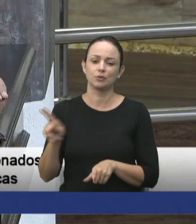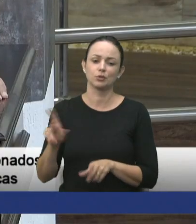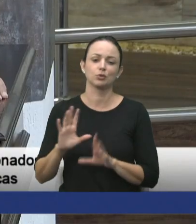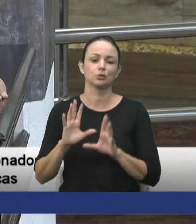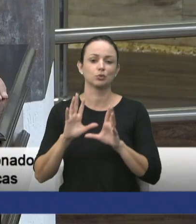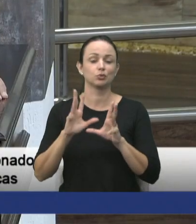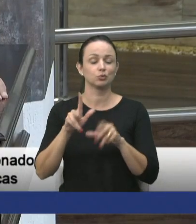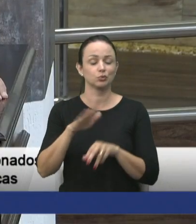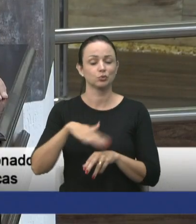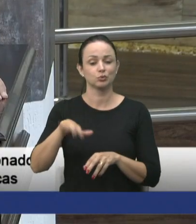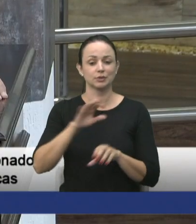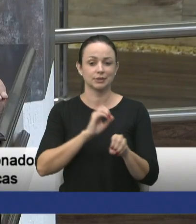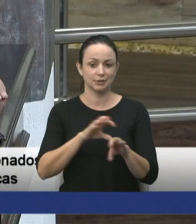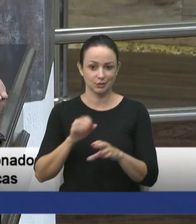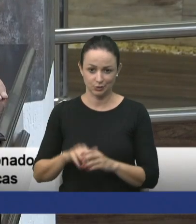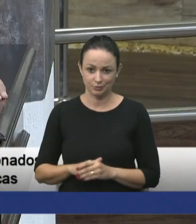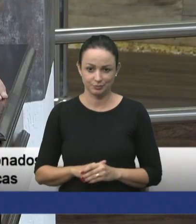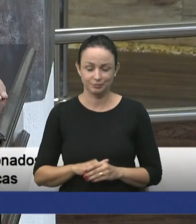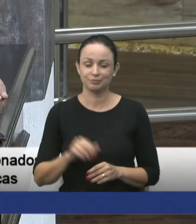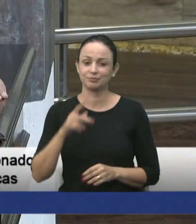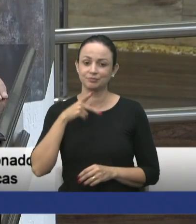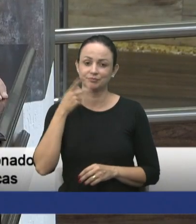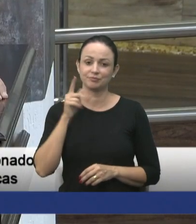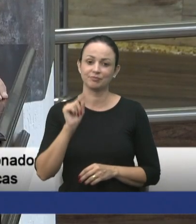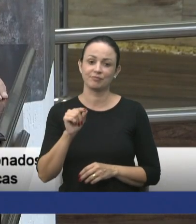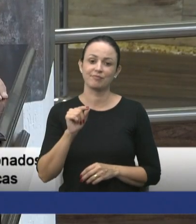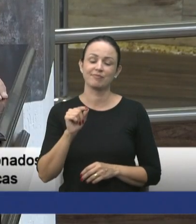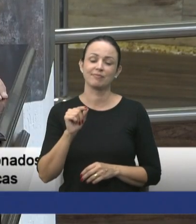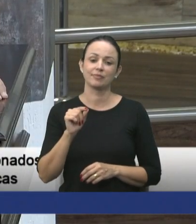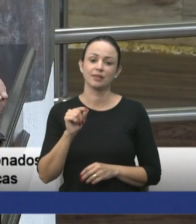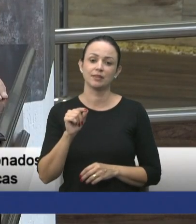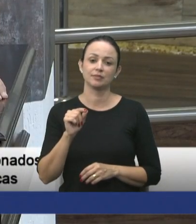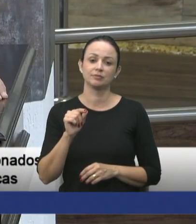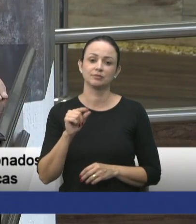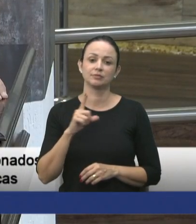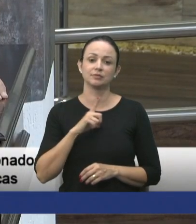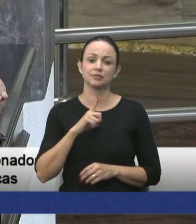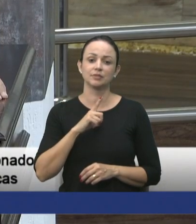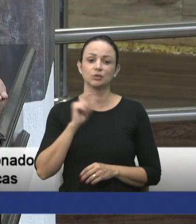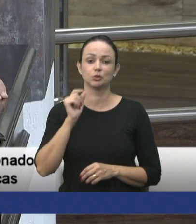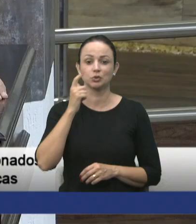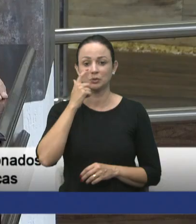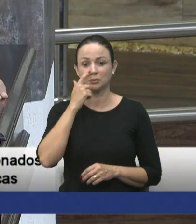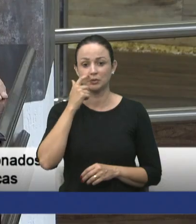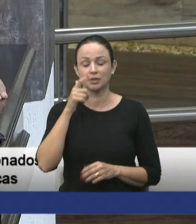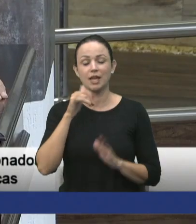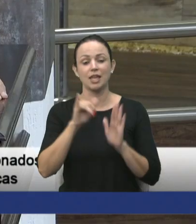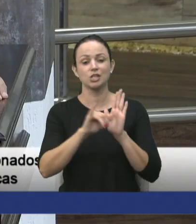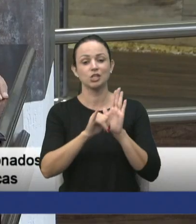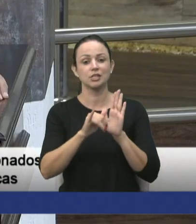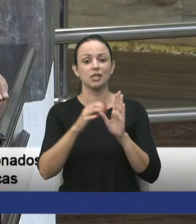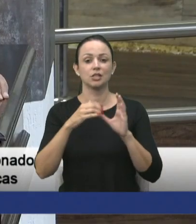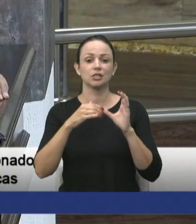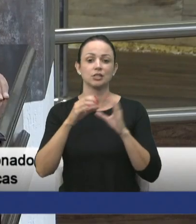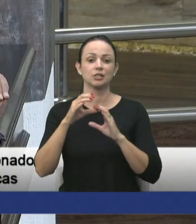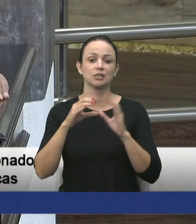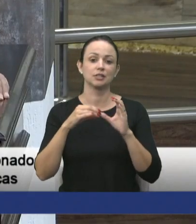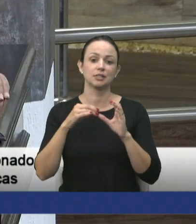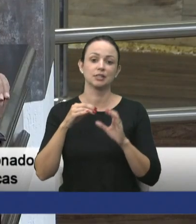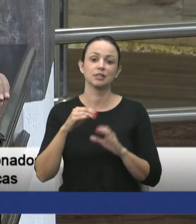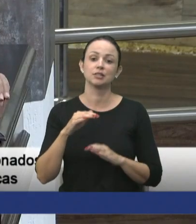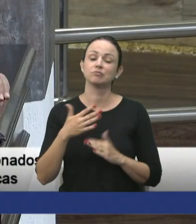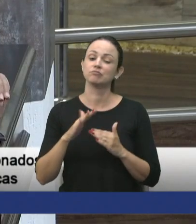rede. E dizia-se que havia a previsão de que o edital do concurso